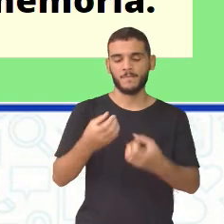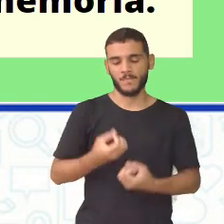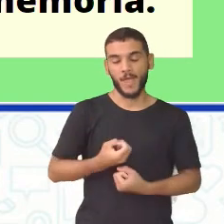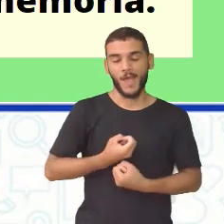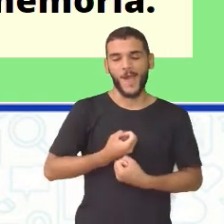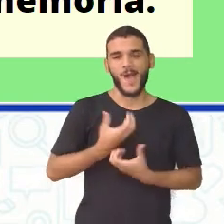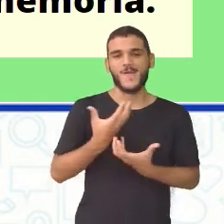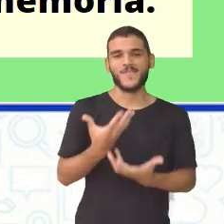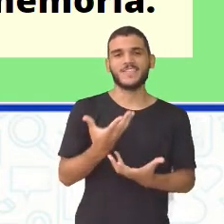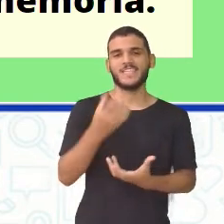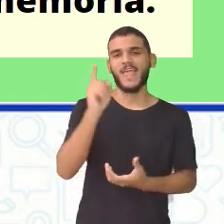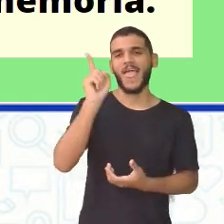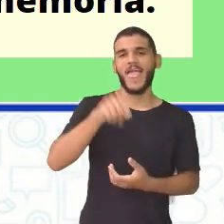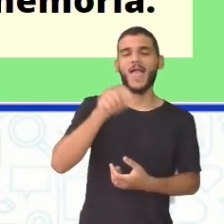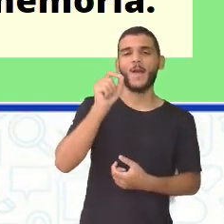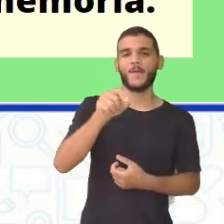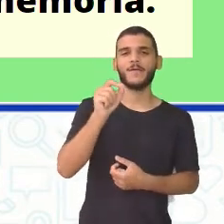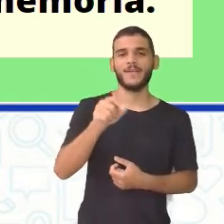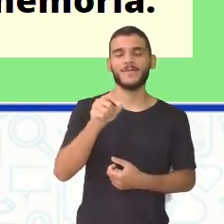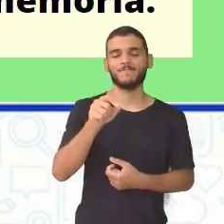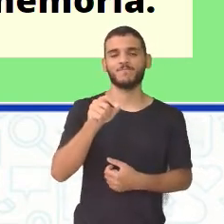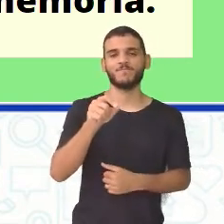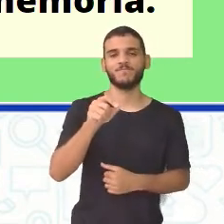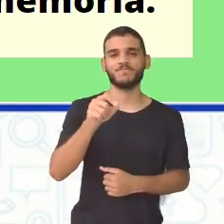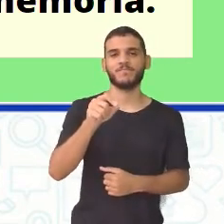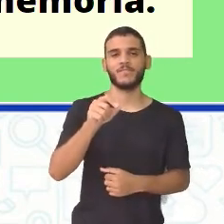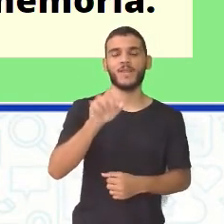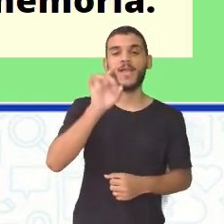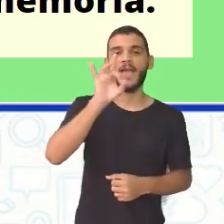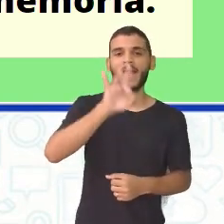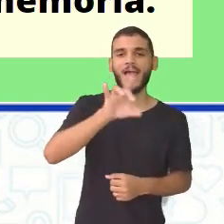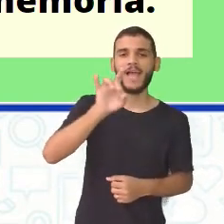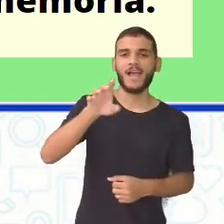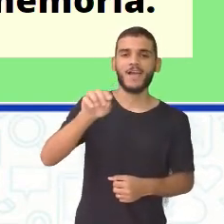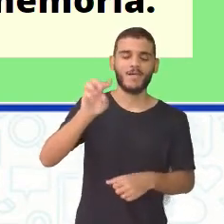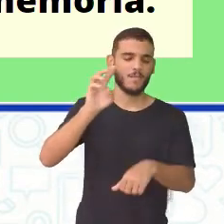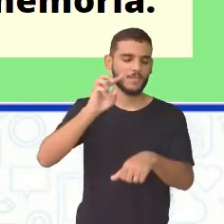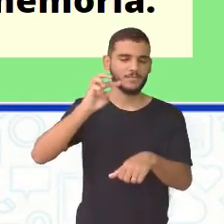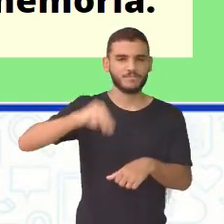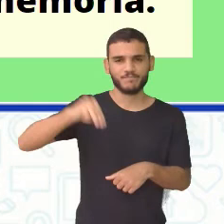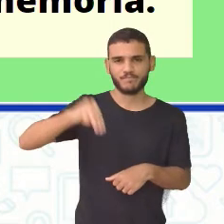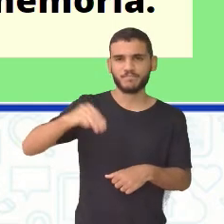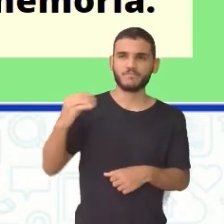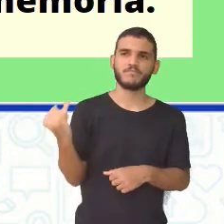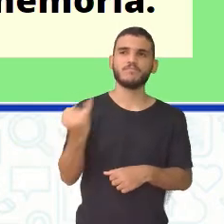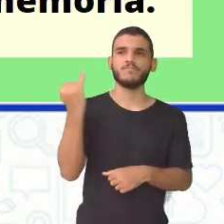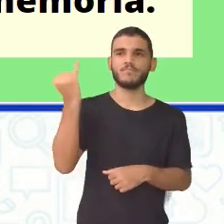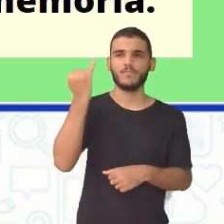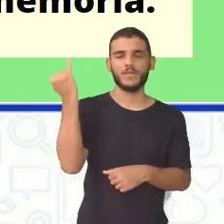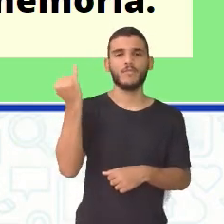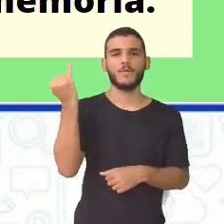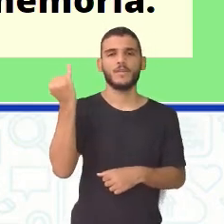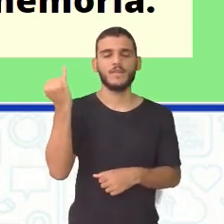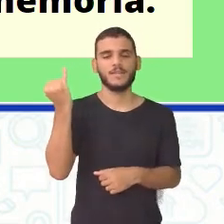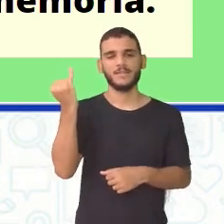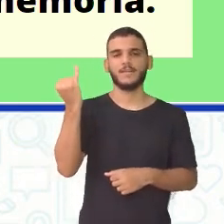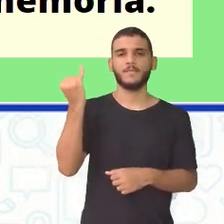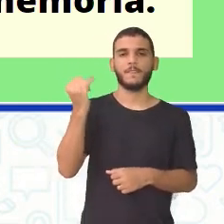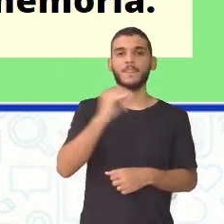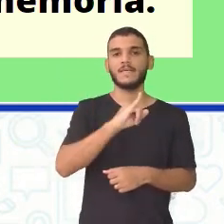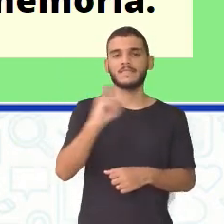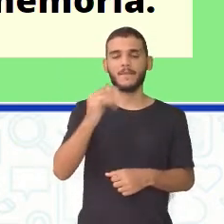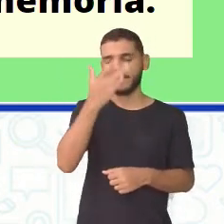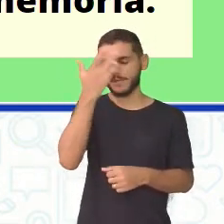vai marcando na passagem da vida, cada minuto importante. De tanto ir e vir de um verso a